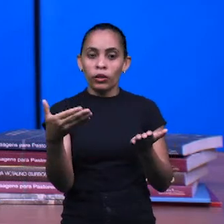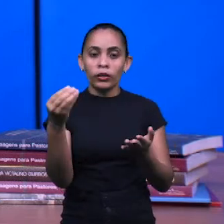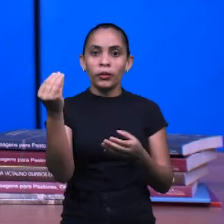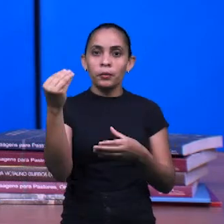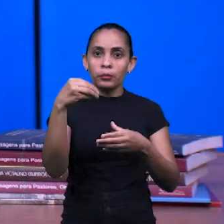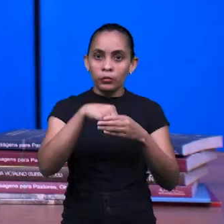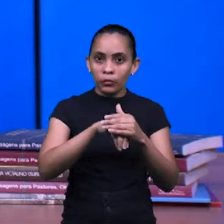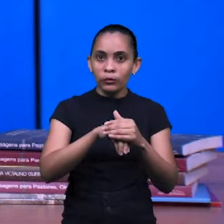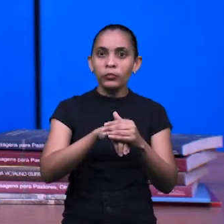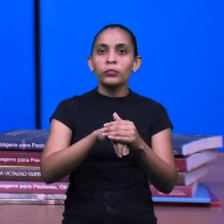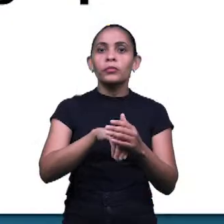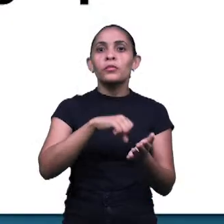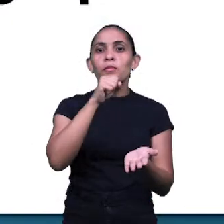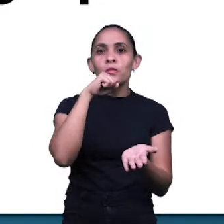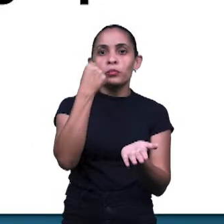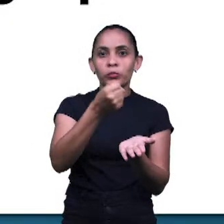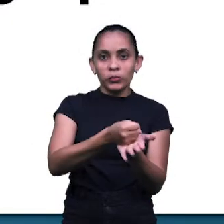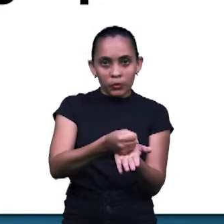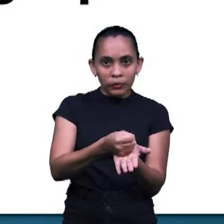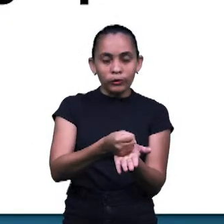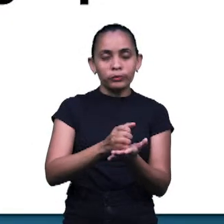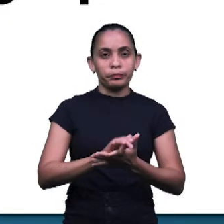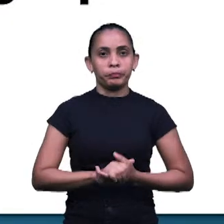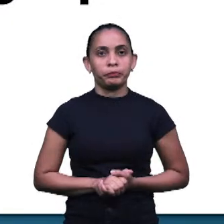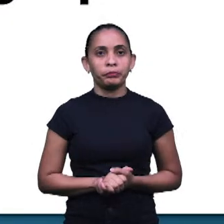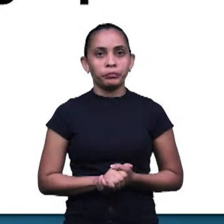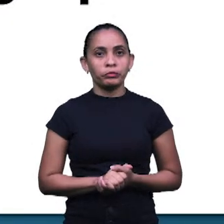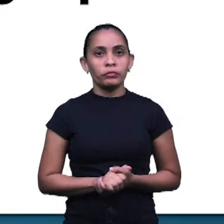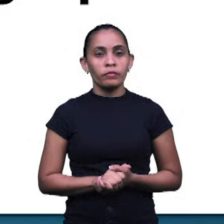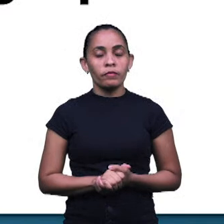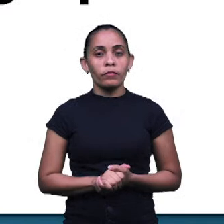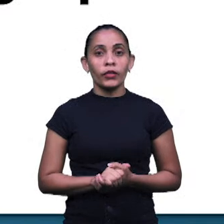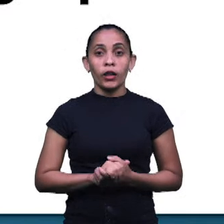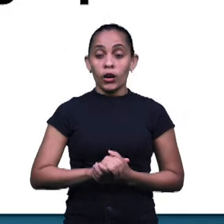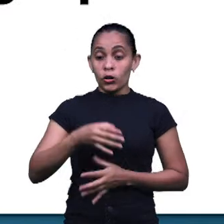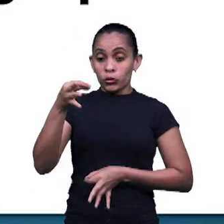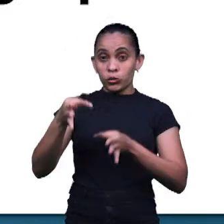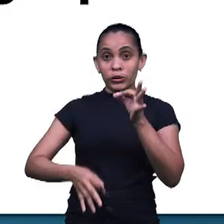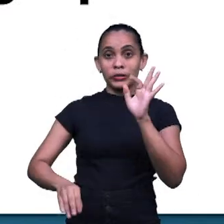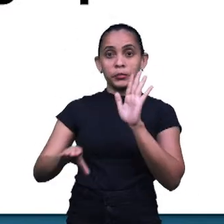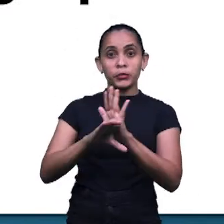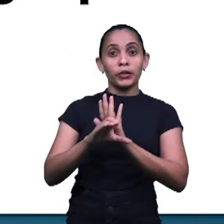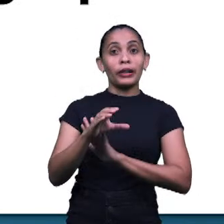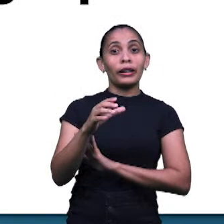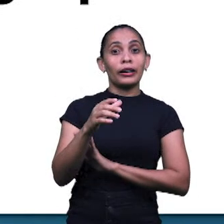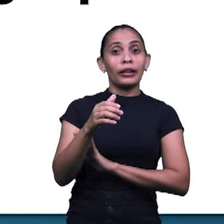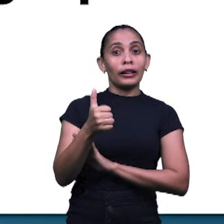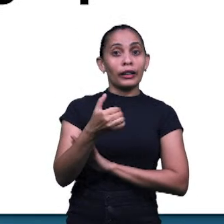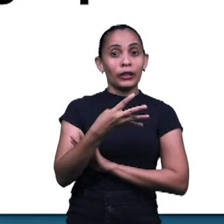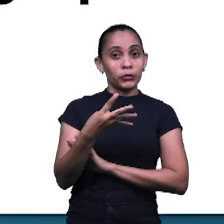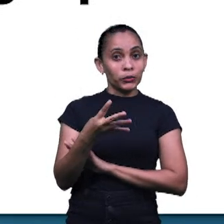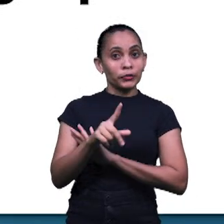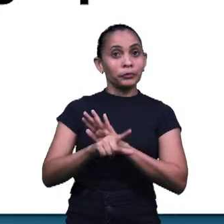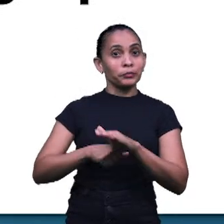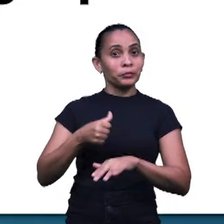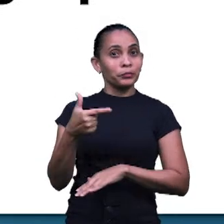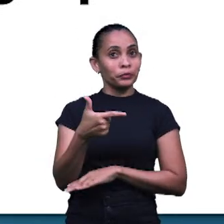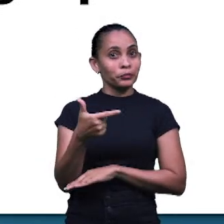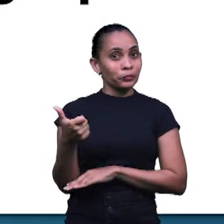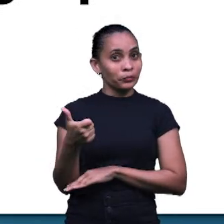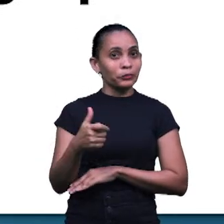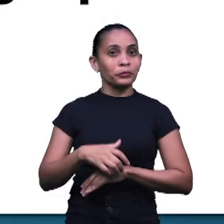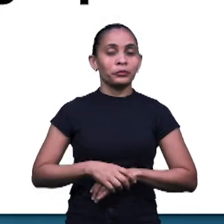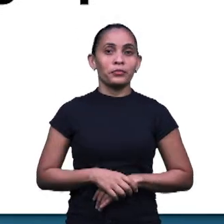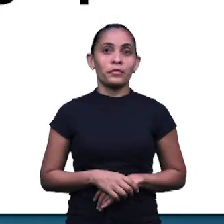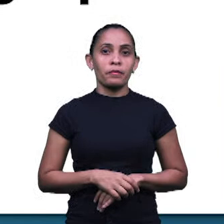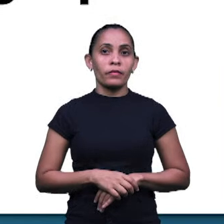terceira pergunta diz assim, vamos ler. No Velho Testamento, em Juízes 14, versos 12 a 14,